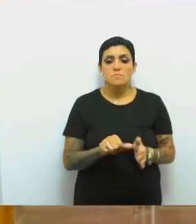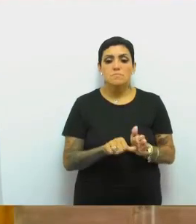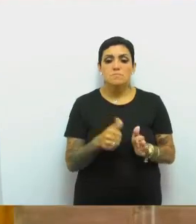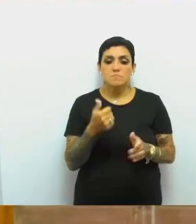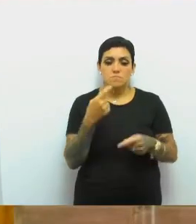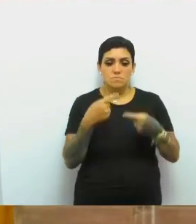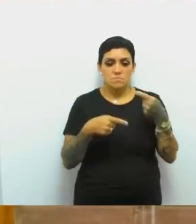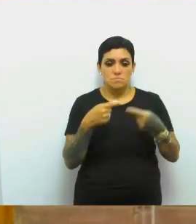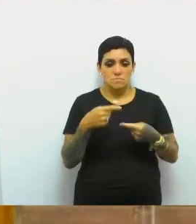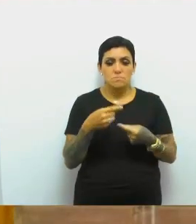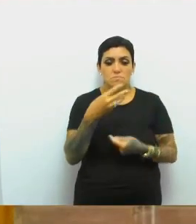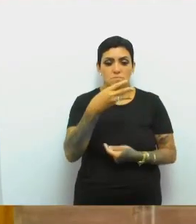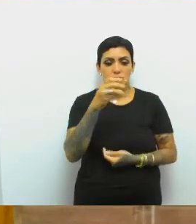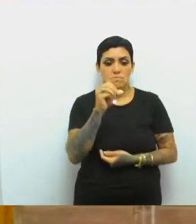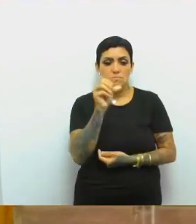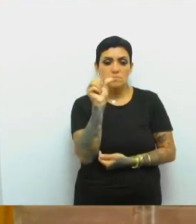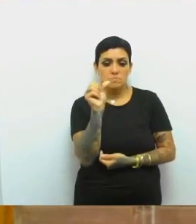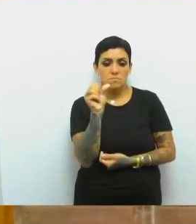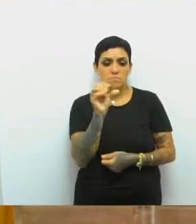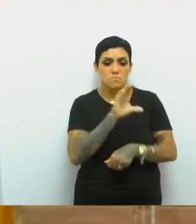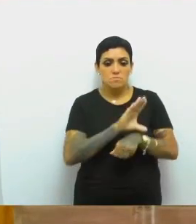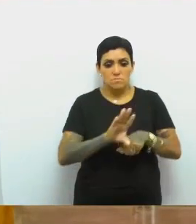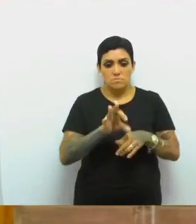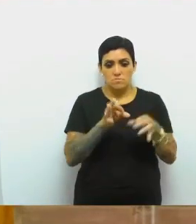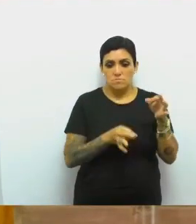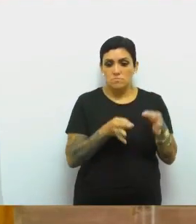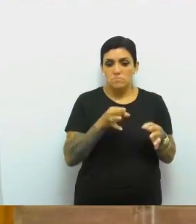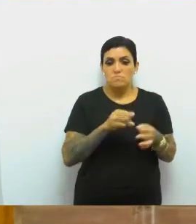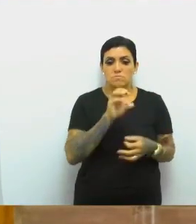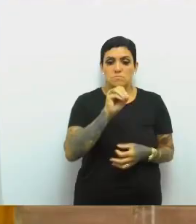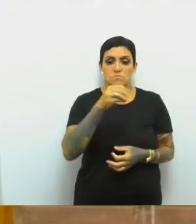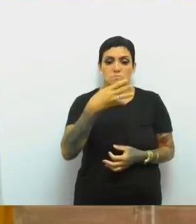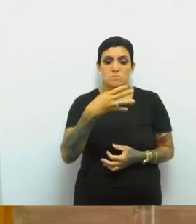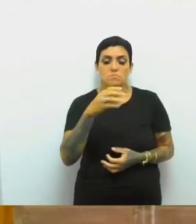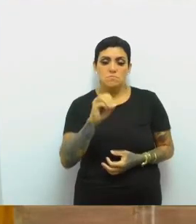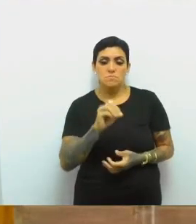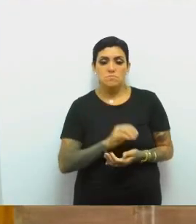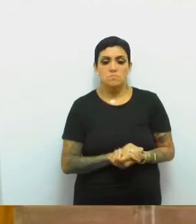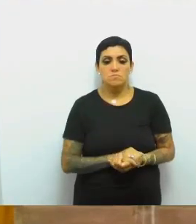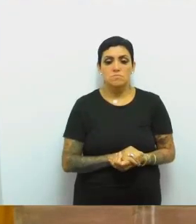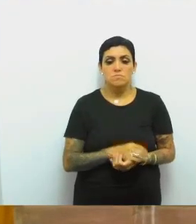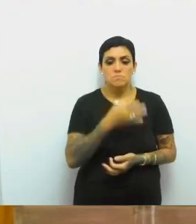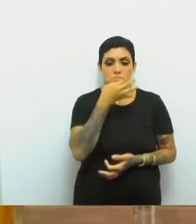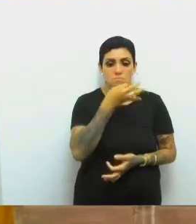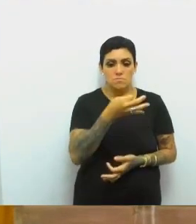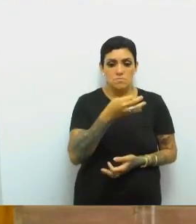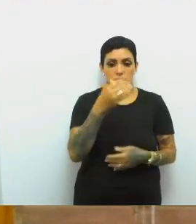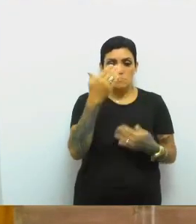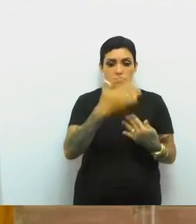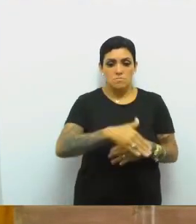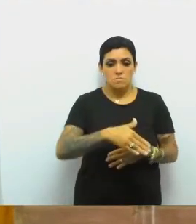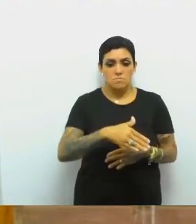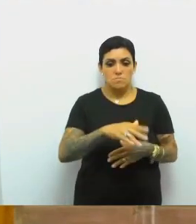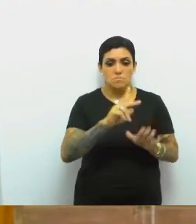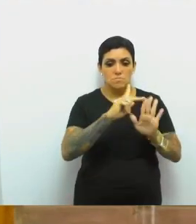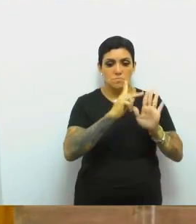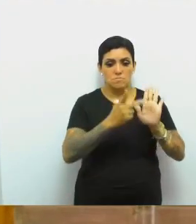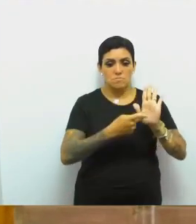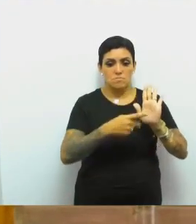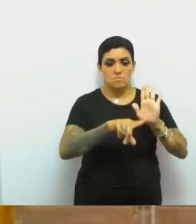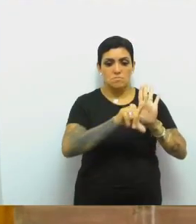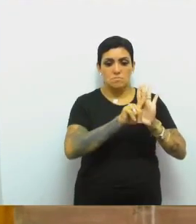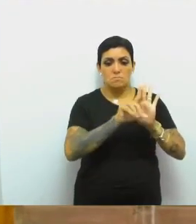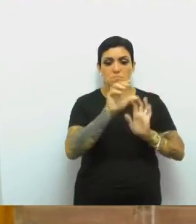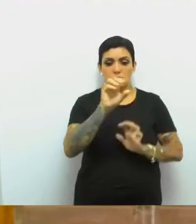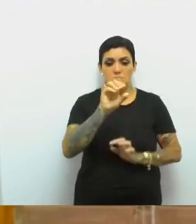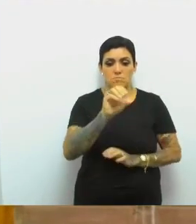discussão, parecer 306 da Comissão de Justiça e parecer 040 da Comissão de Finanças, opinando pela aprovação do projeto de lei 103, de autoria